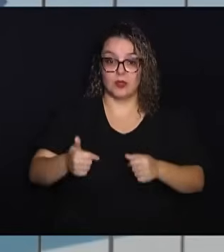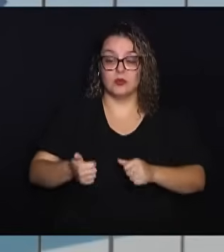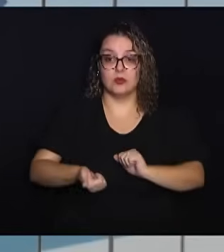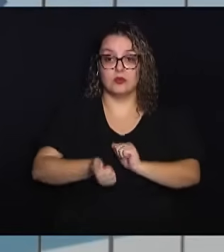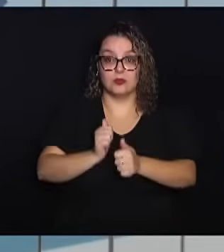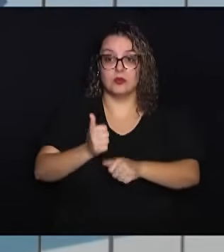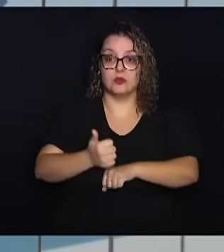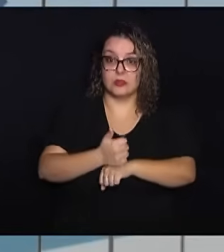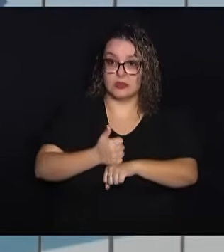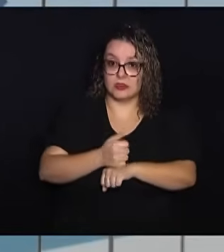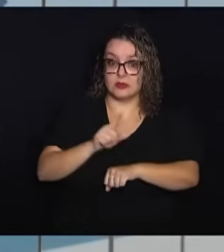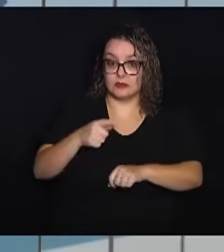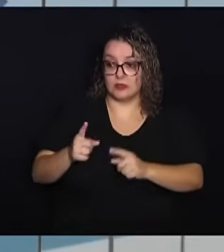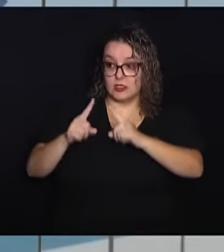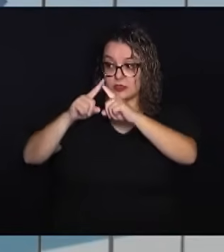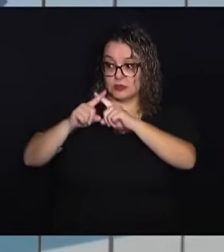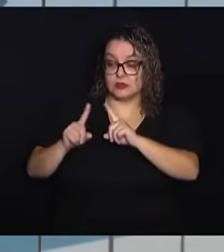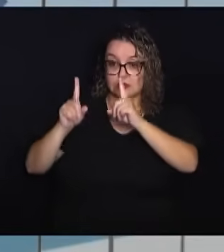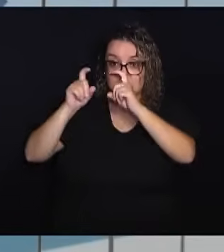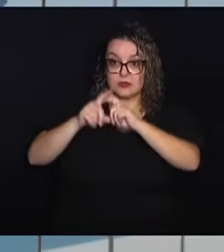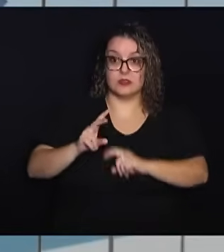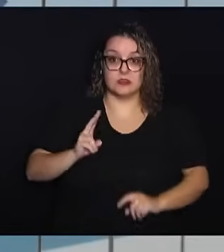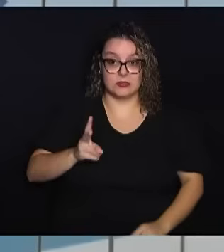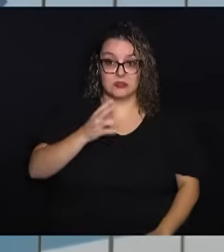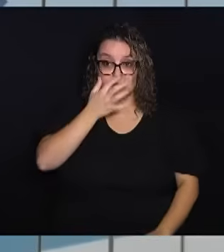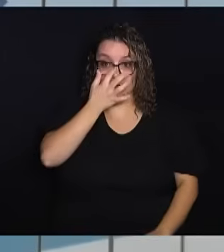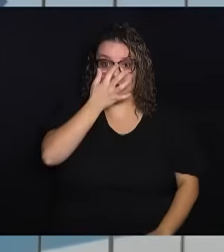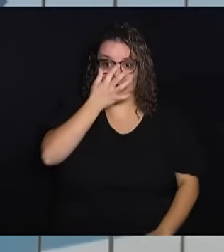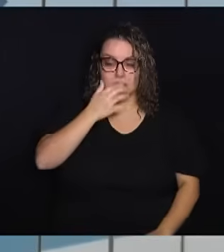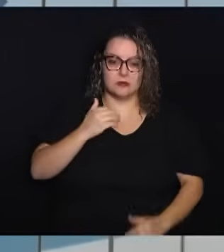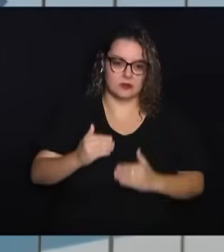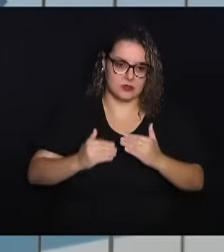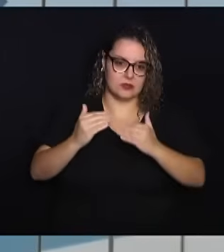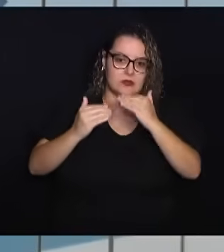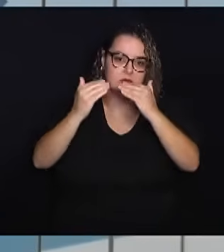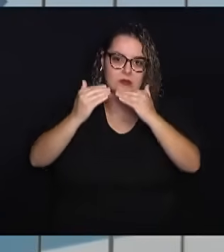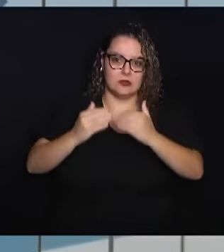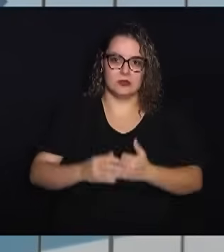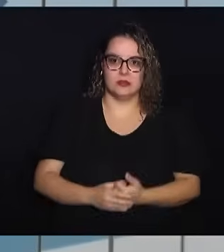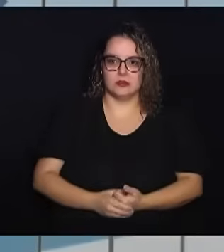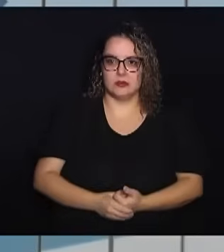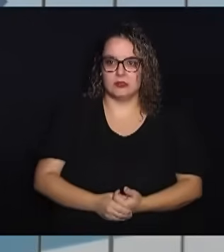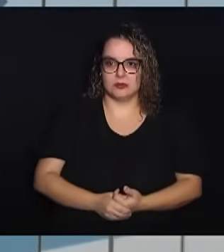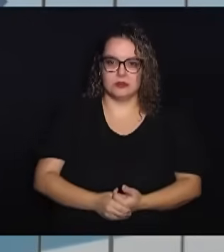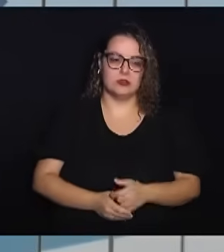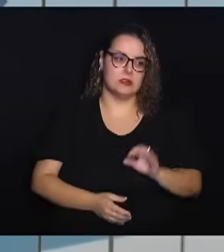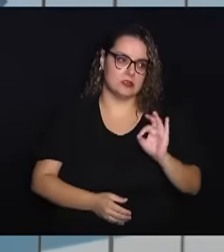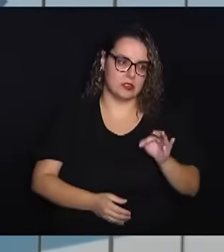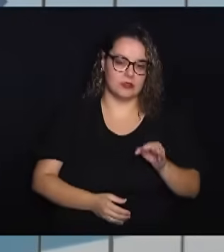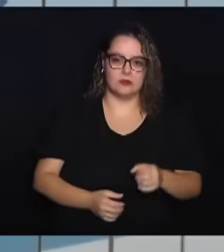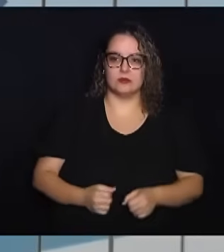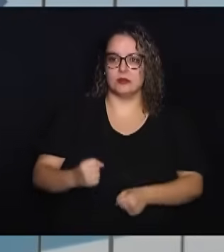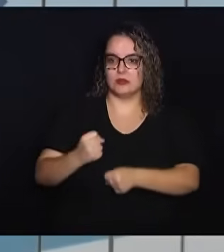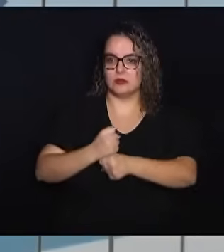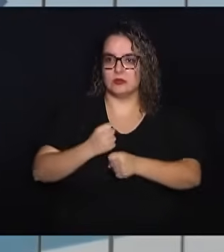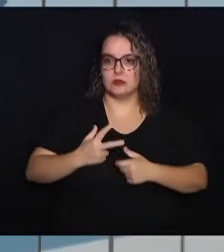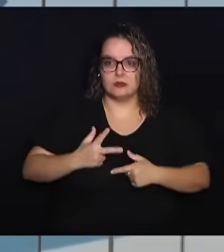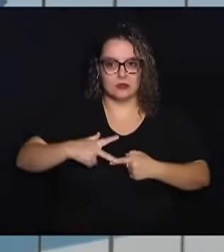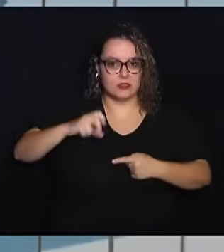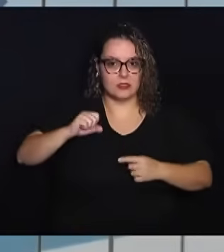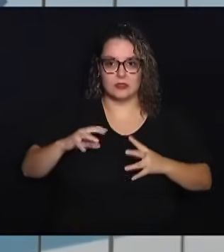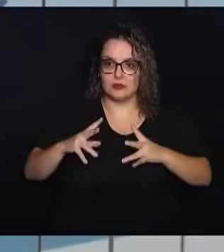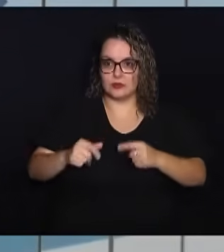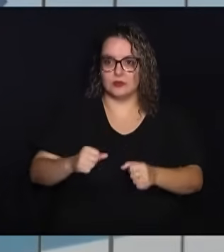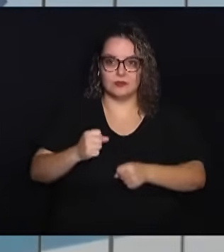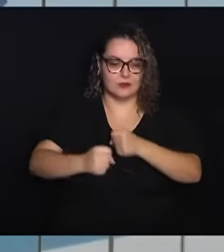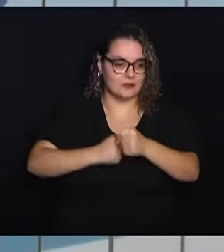é desafiado a sempre estar se desenvolvendo, né? Então, em um ano você ganhou tudo, no ano